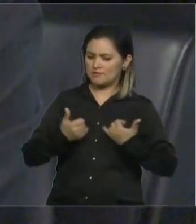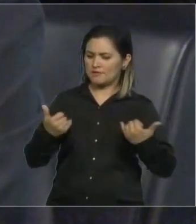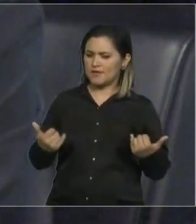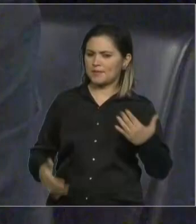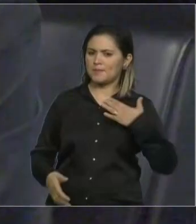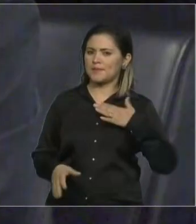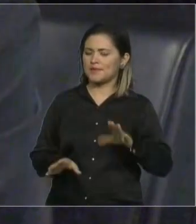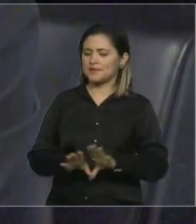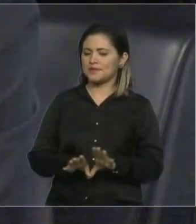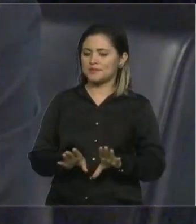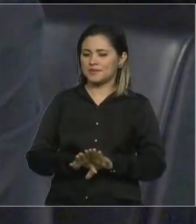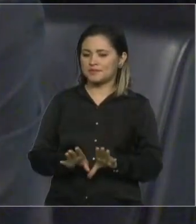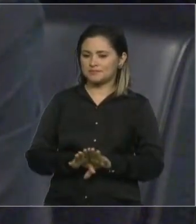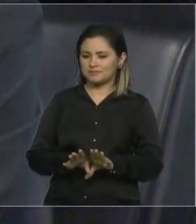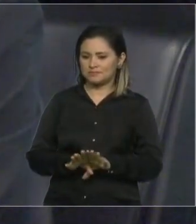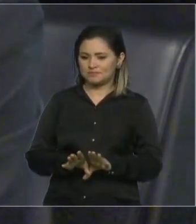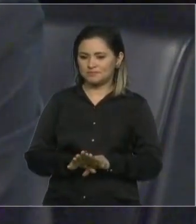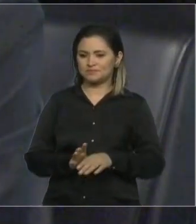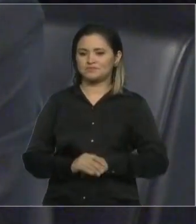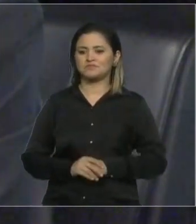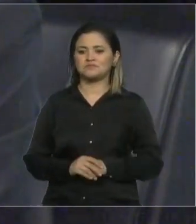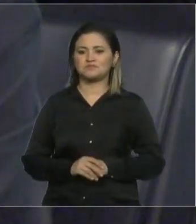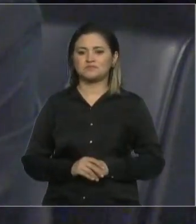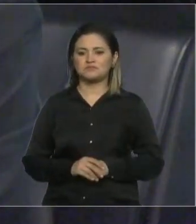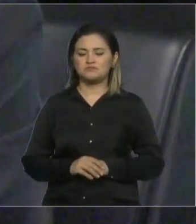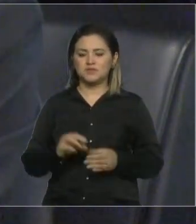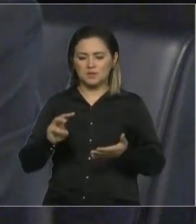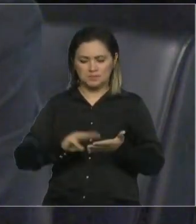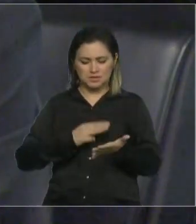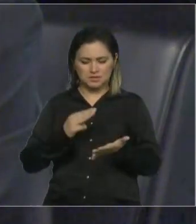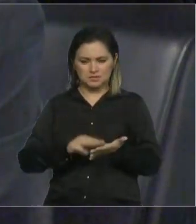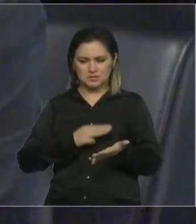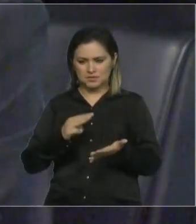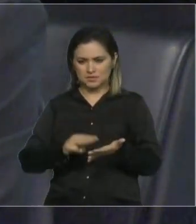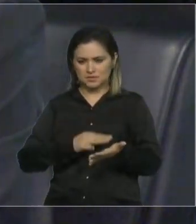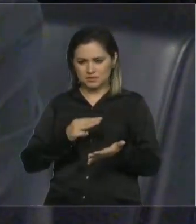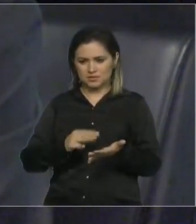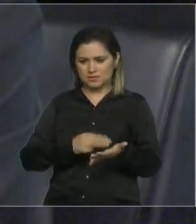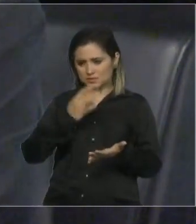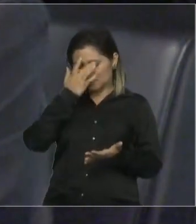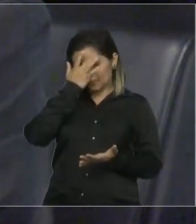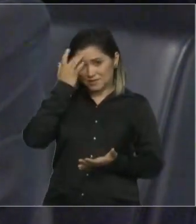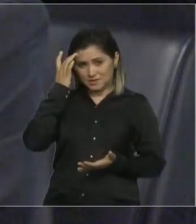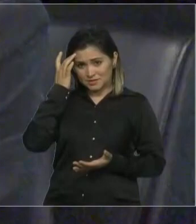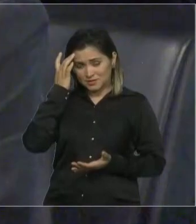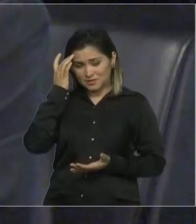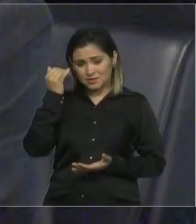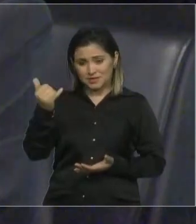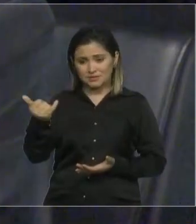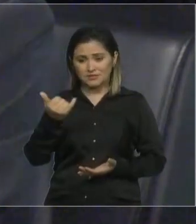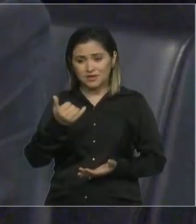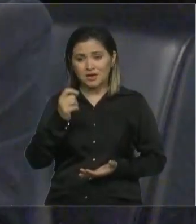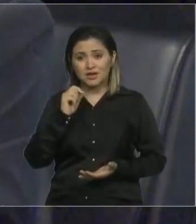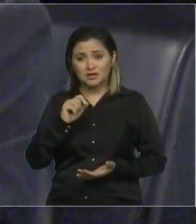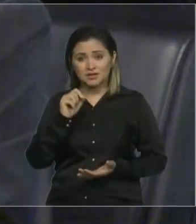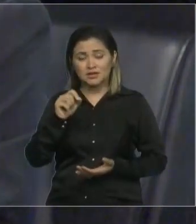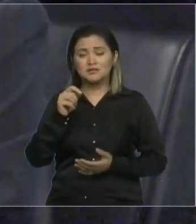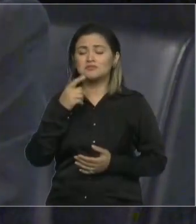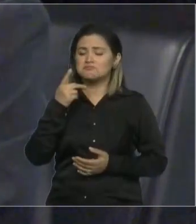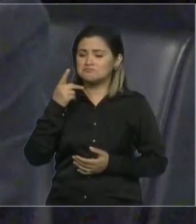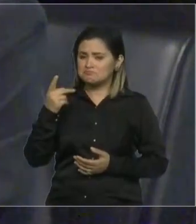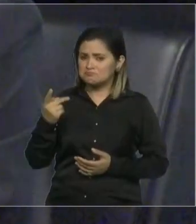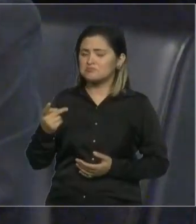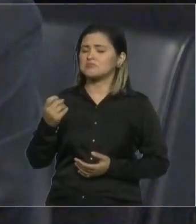a gente está recebendo mensagens aqui, as pessoas estão falando do que assistiram você falando, e de toda a bondade que